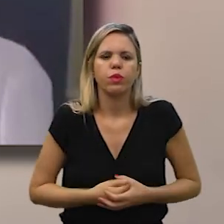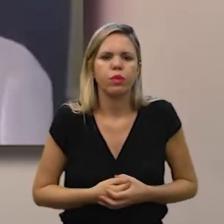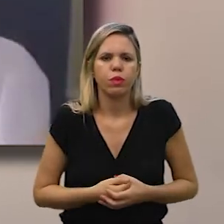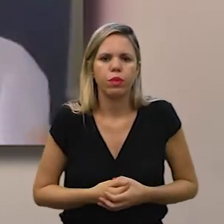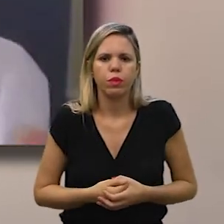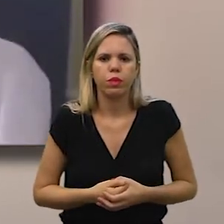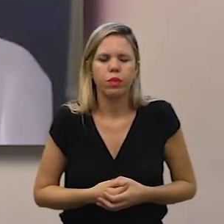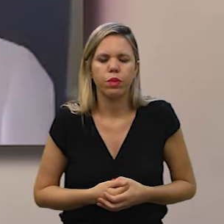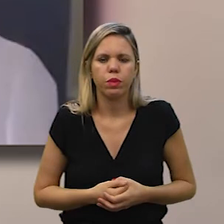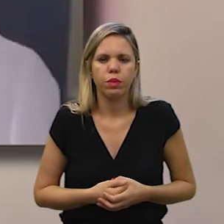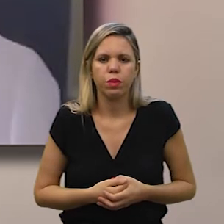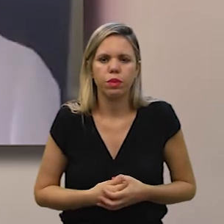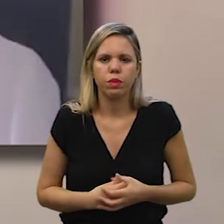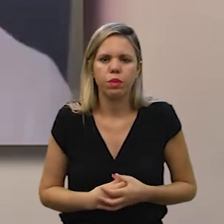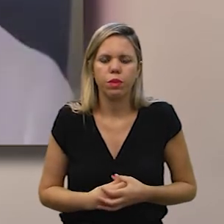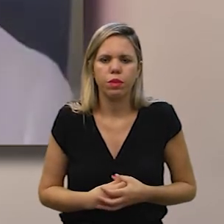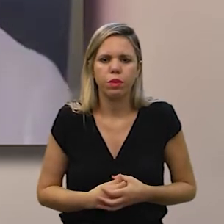rumo, né?